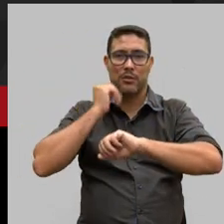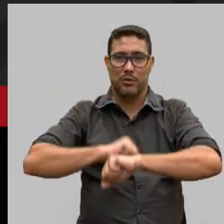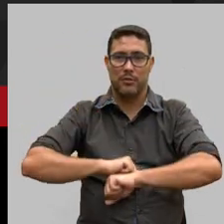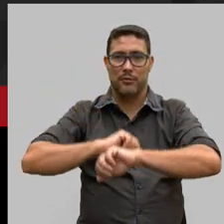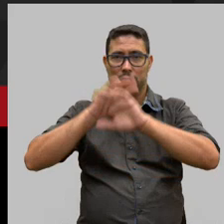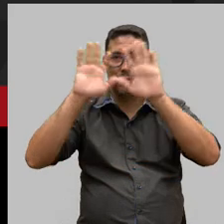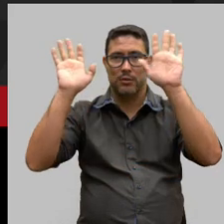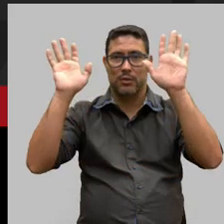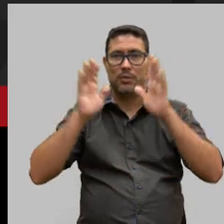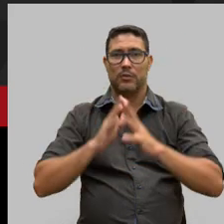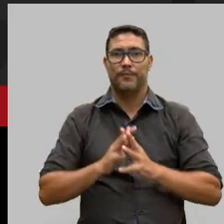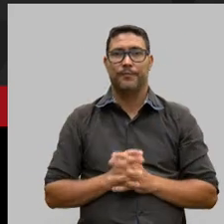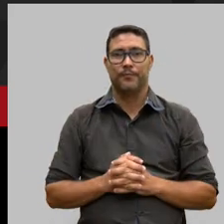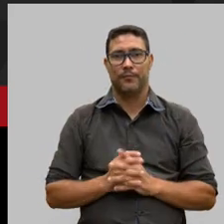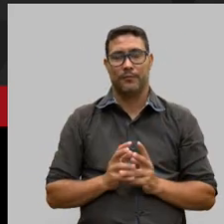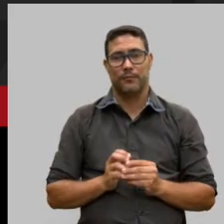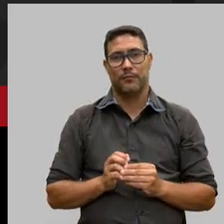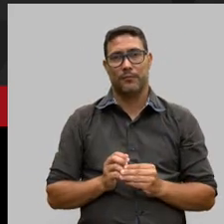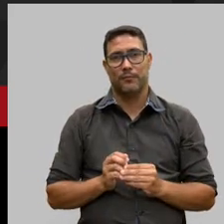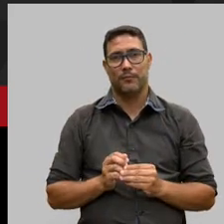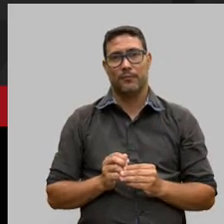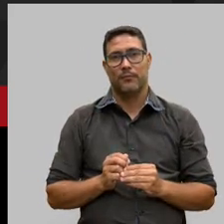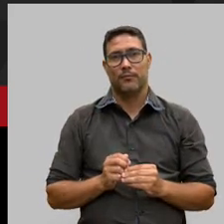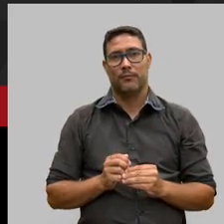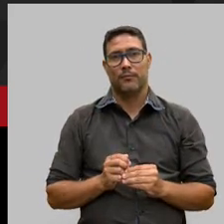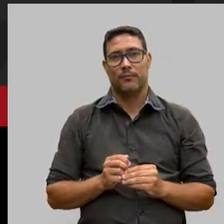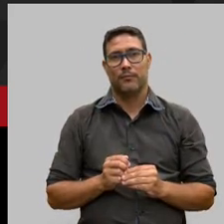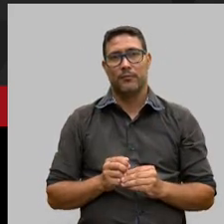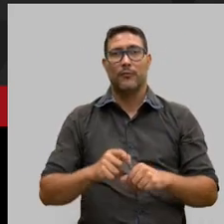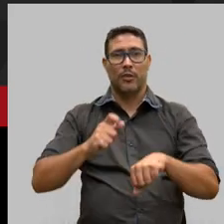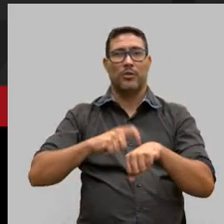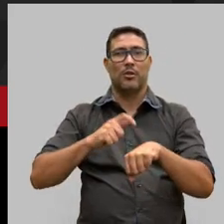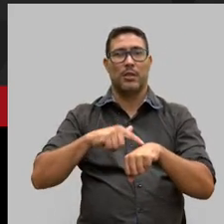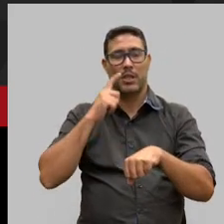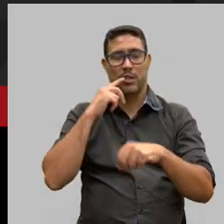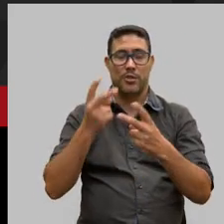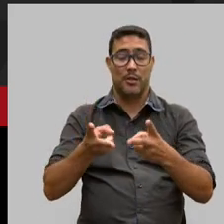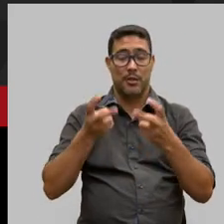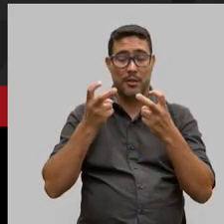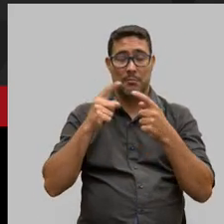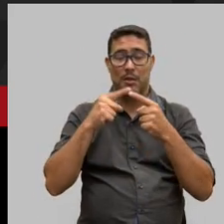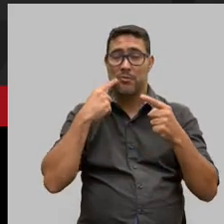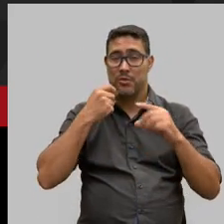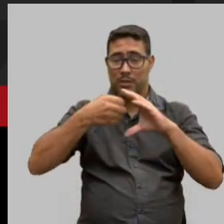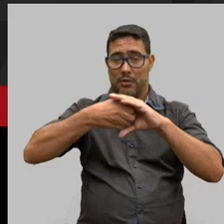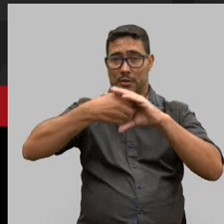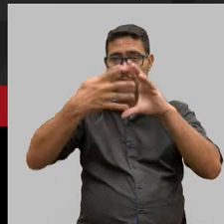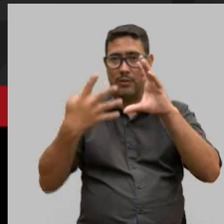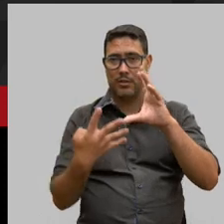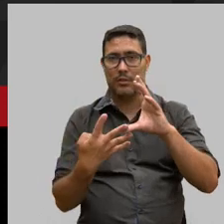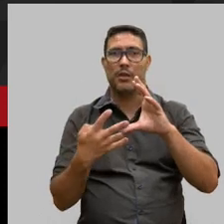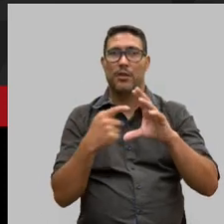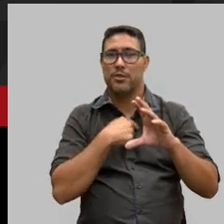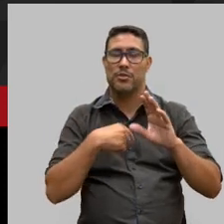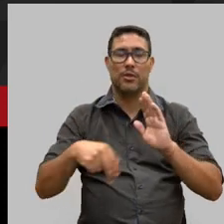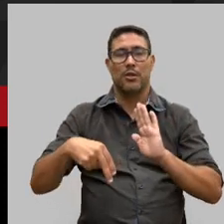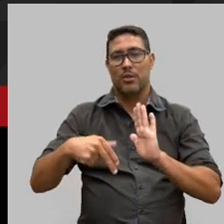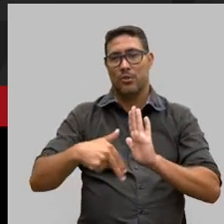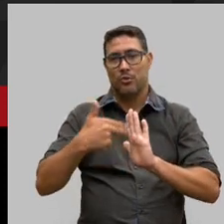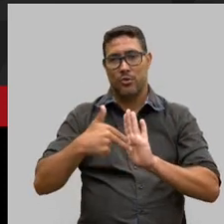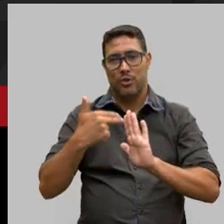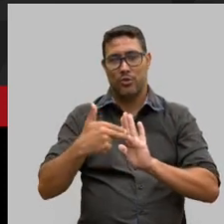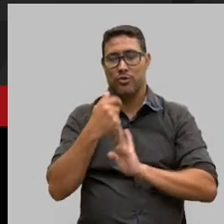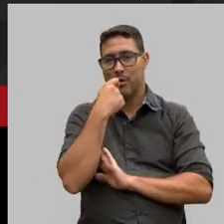então que que é importante quando a gente pensa nas características né do paciente com autismo que o cirurgião dentista né